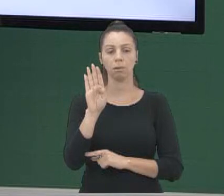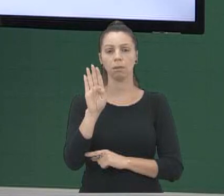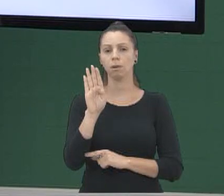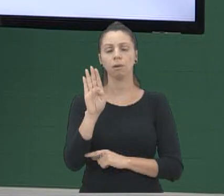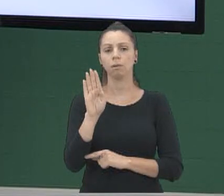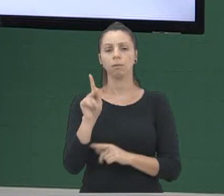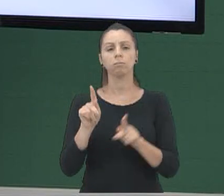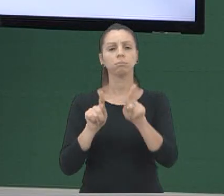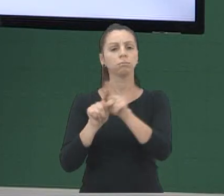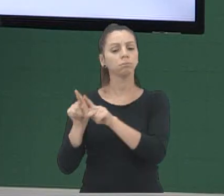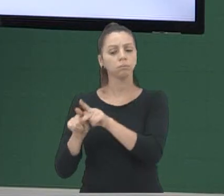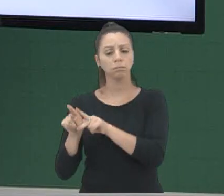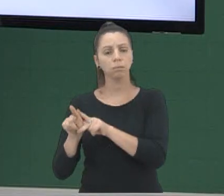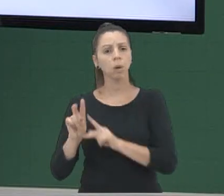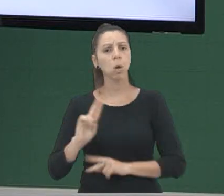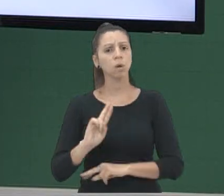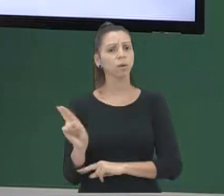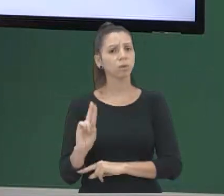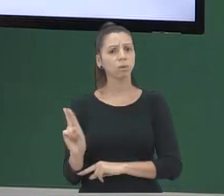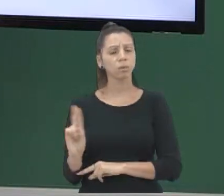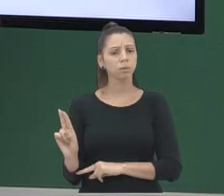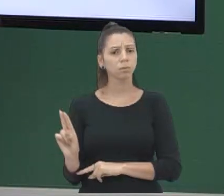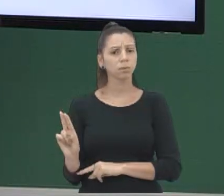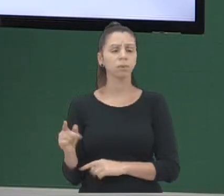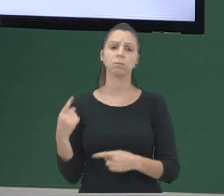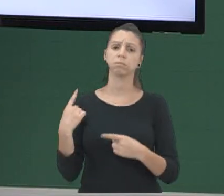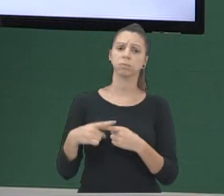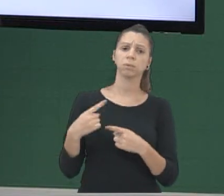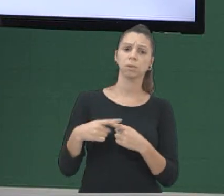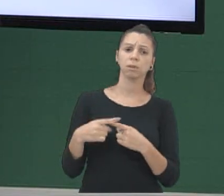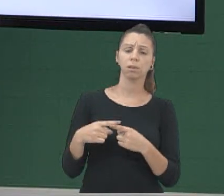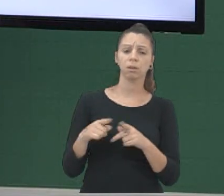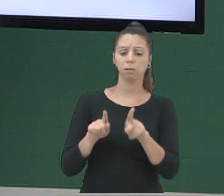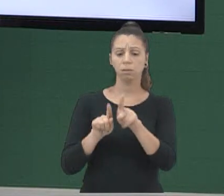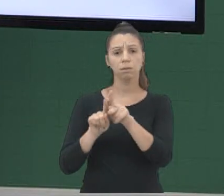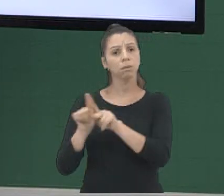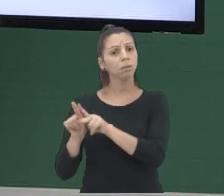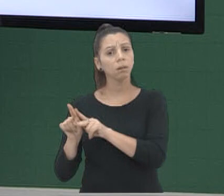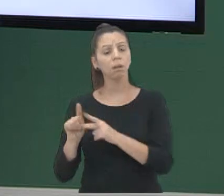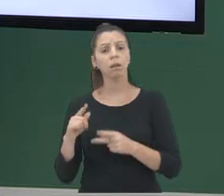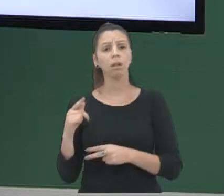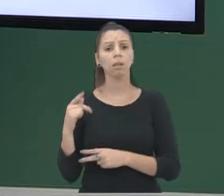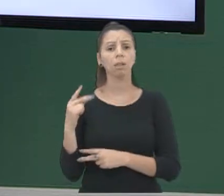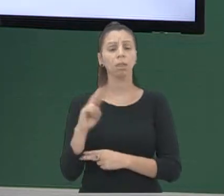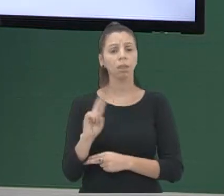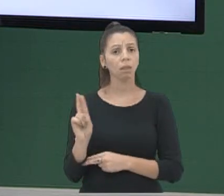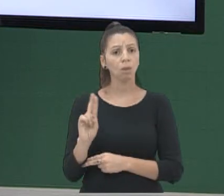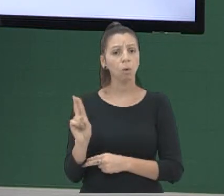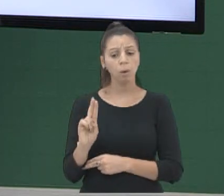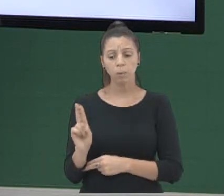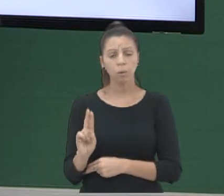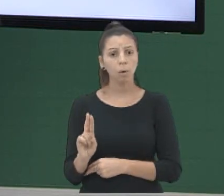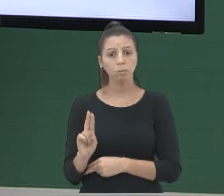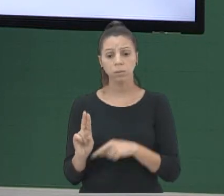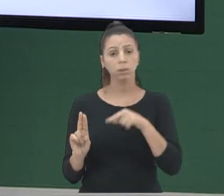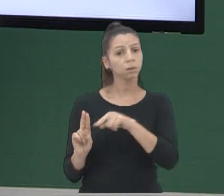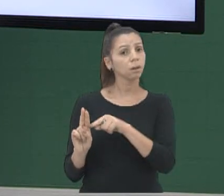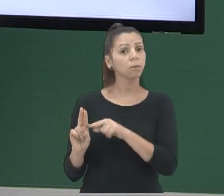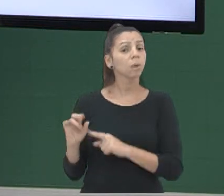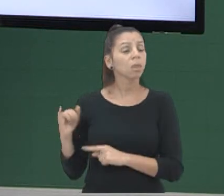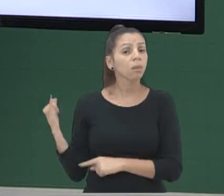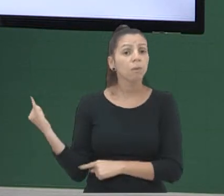que alguém não nomeia? A gente teria porque, muitas vezes, porque não importa o nome, importa